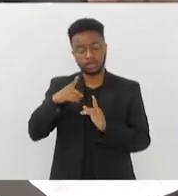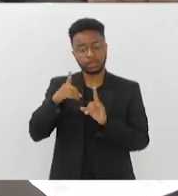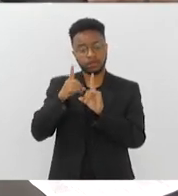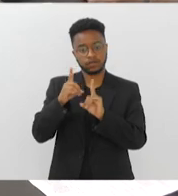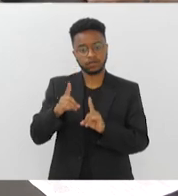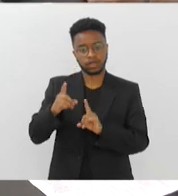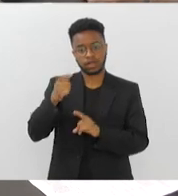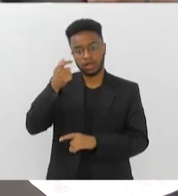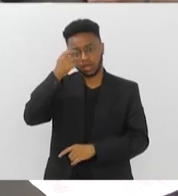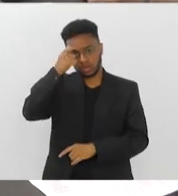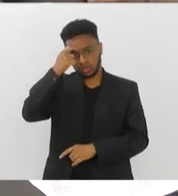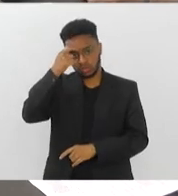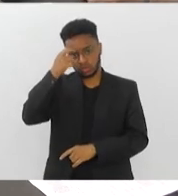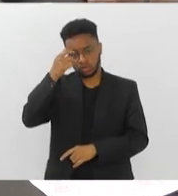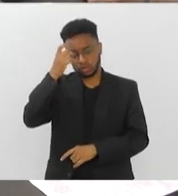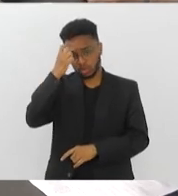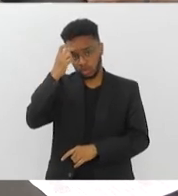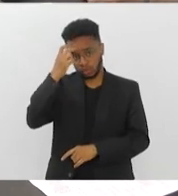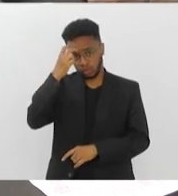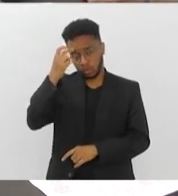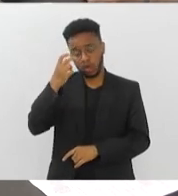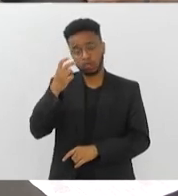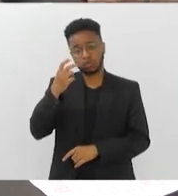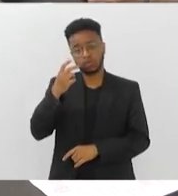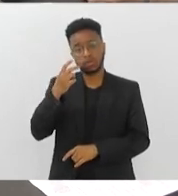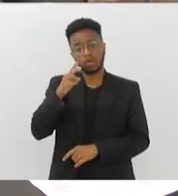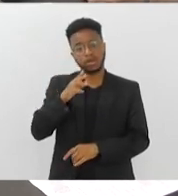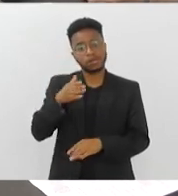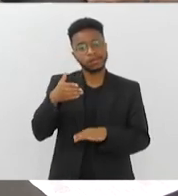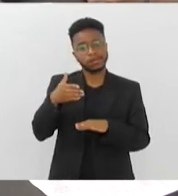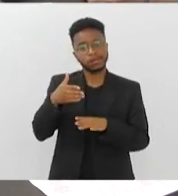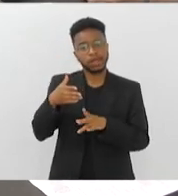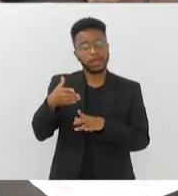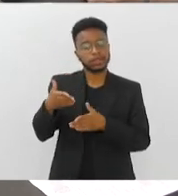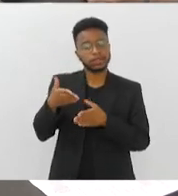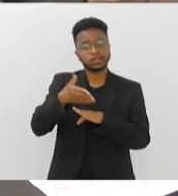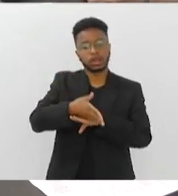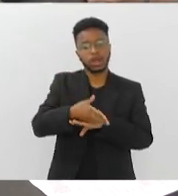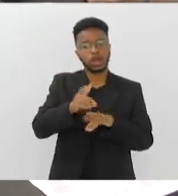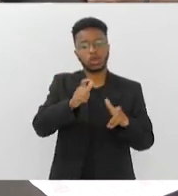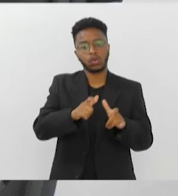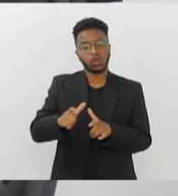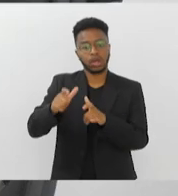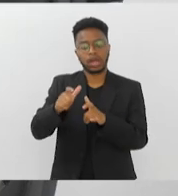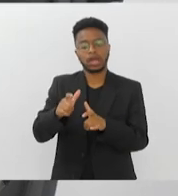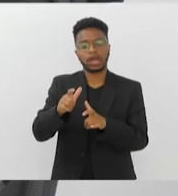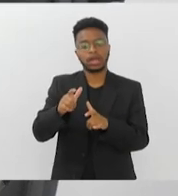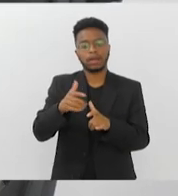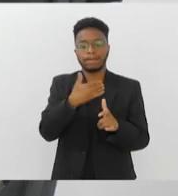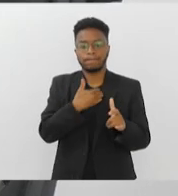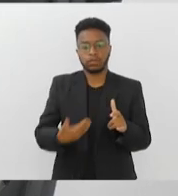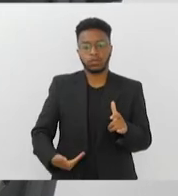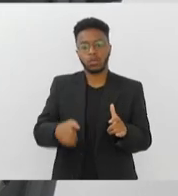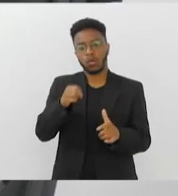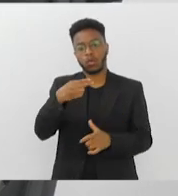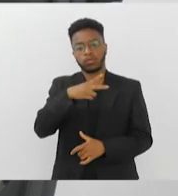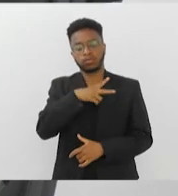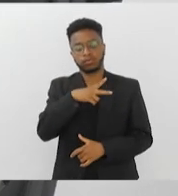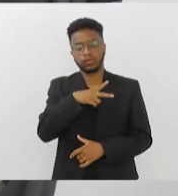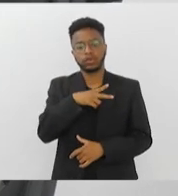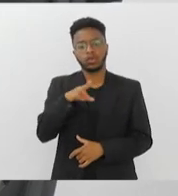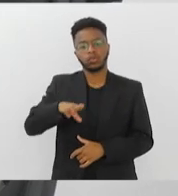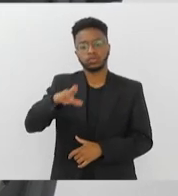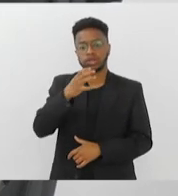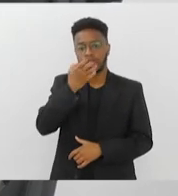ambientes de uso coletivo, público ou privado, acompanhado de cão ou gato de suporte emocional no âmbito do Estado do